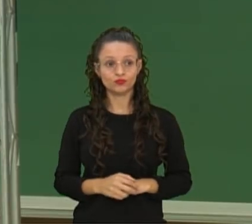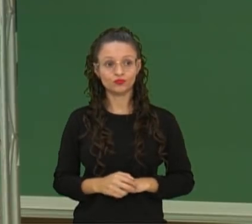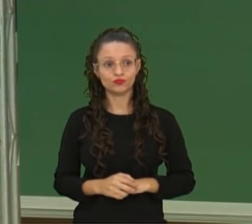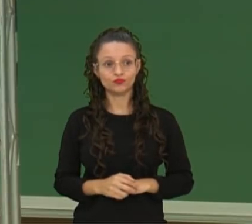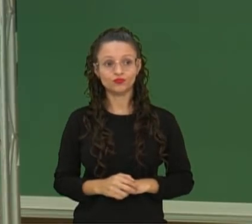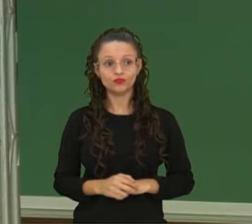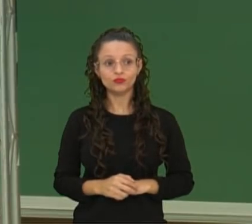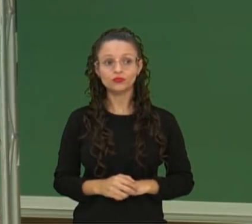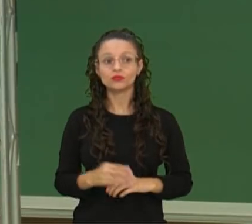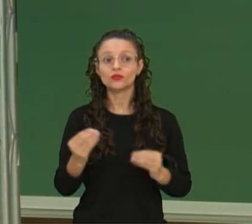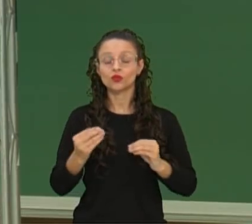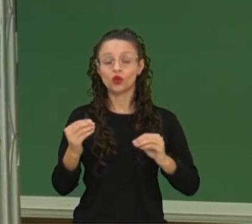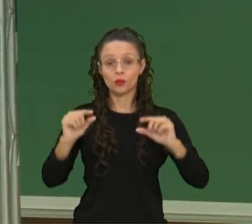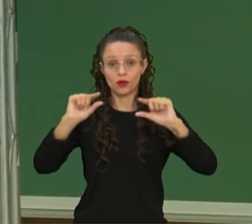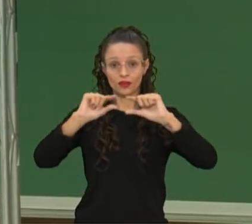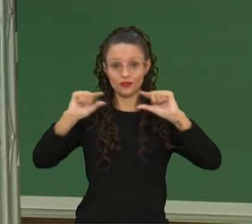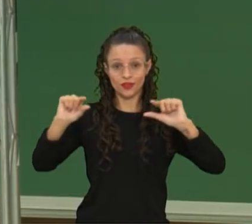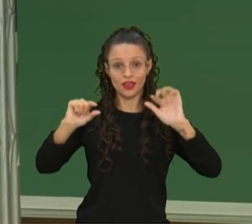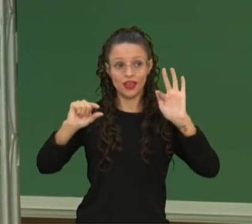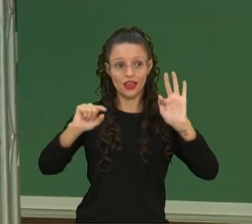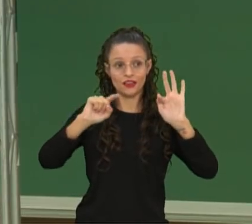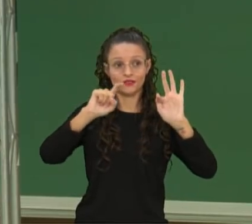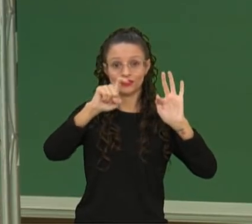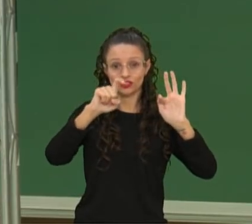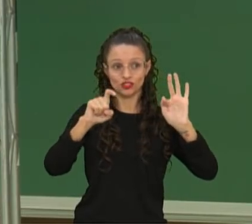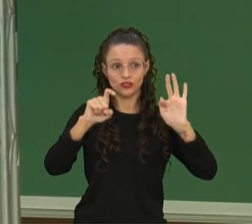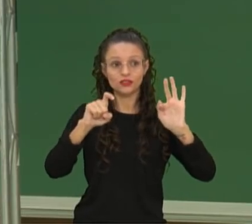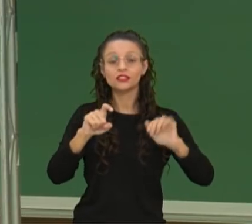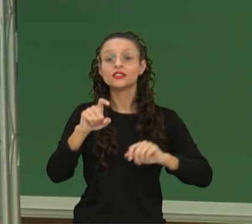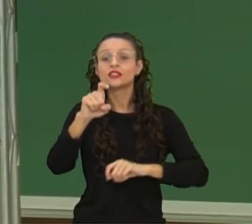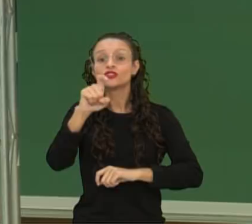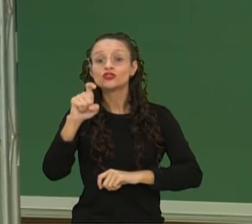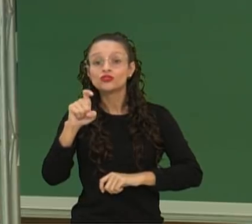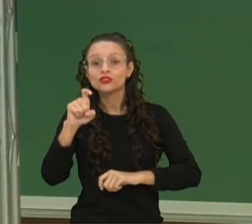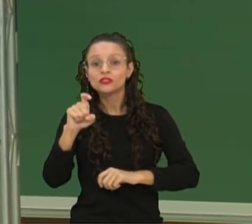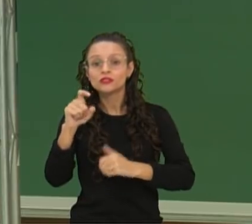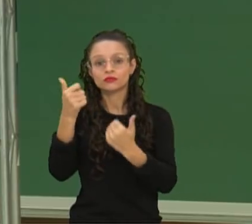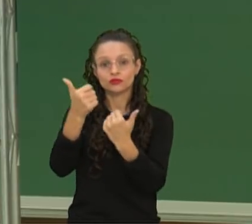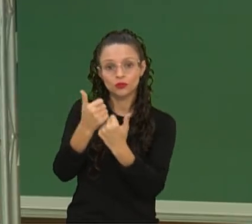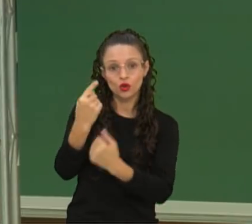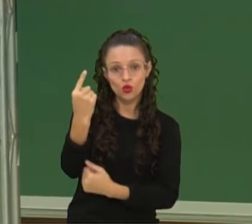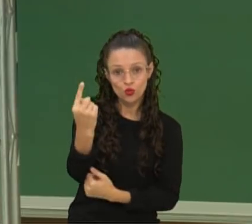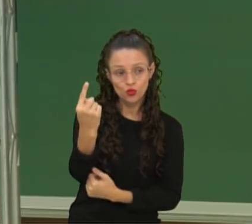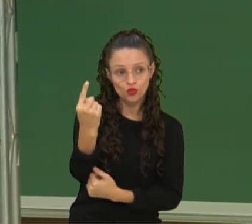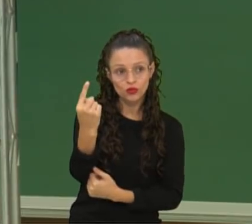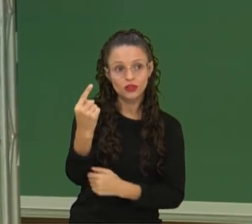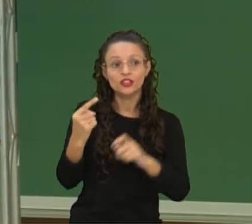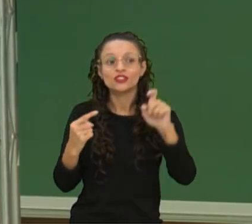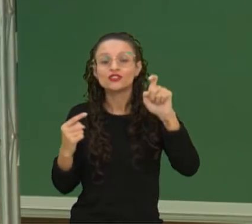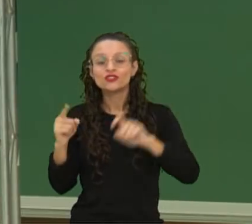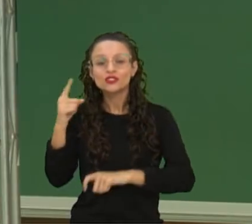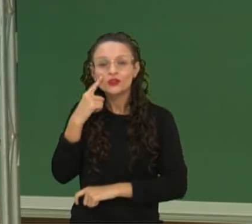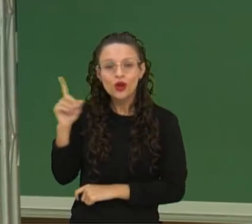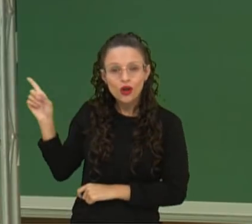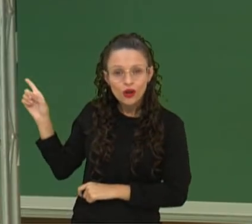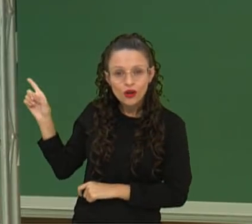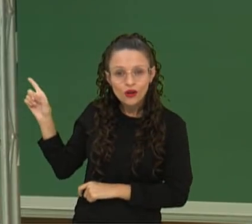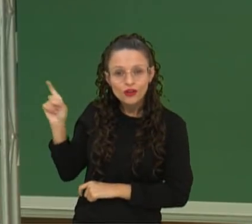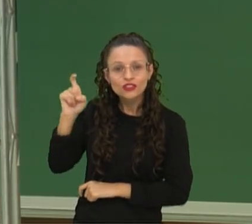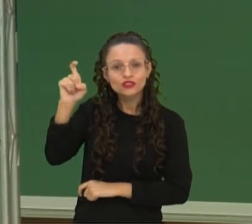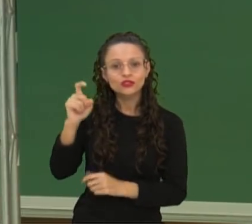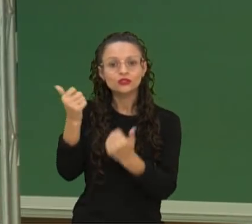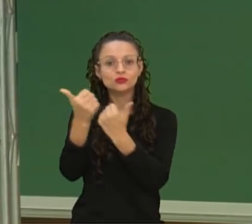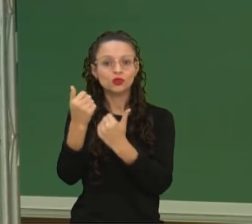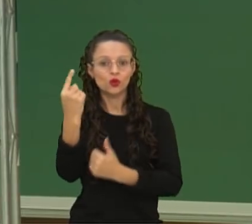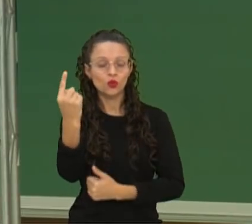1, você vem aqui na função f de x, onde tem x, você troca por 1. Então, você vai trocar o x aqui por 1, vai ficar